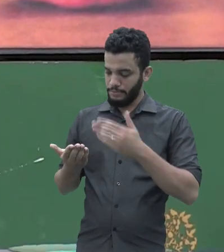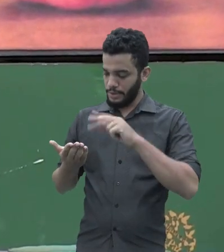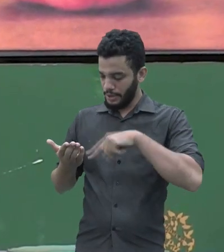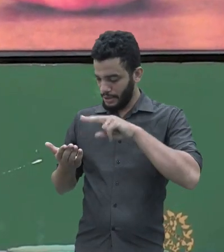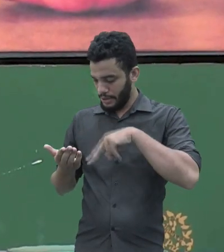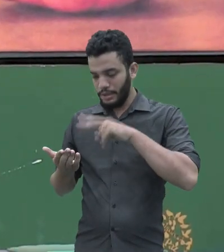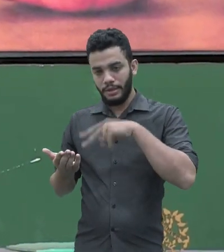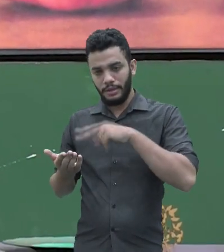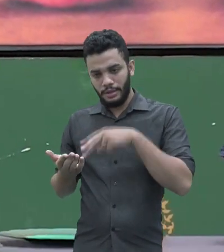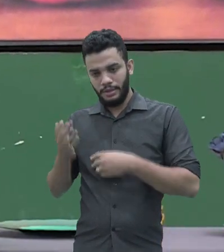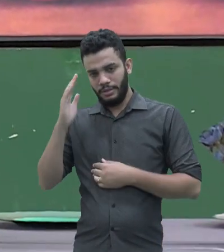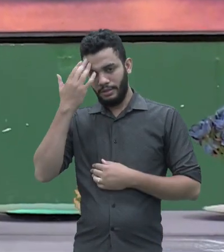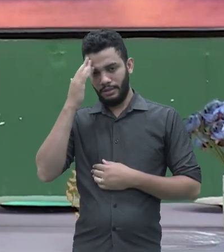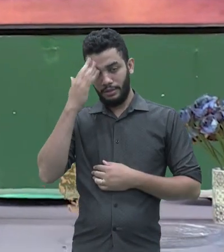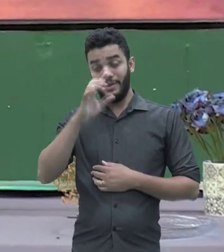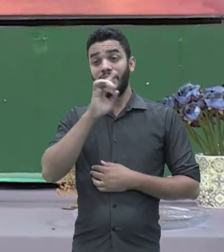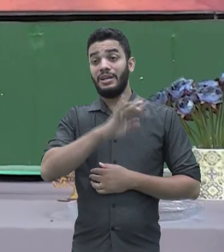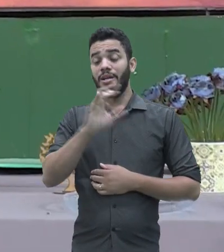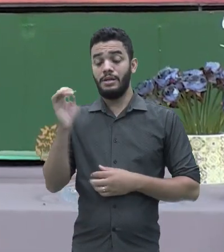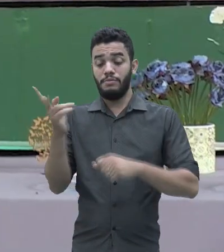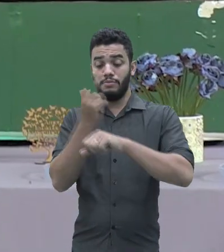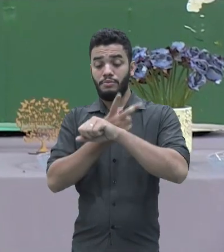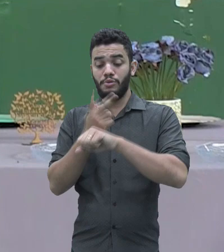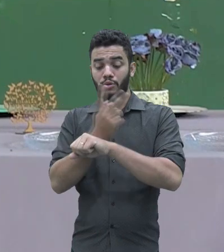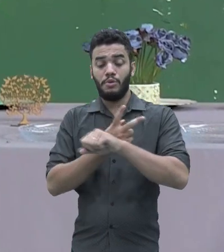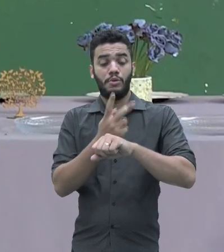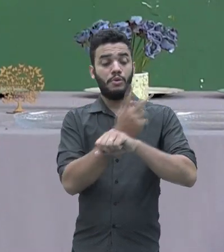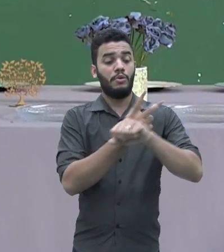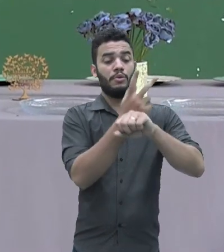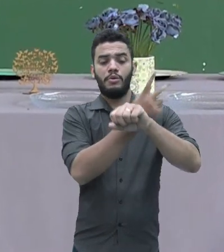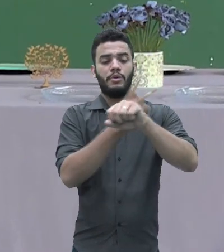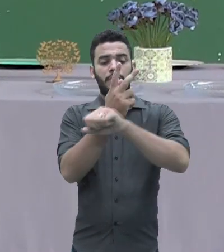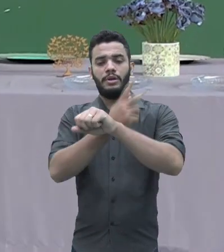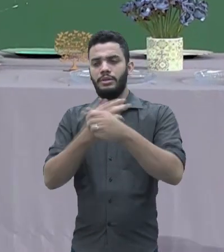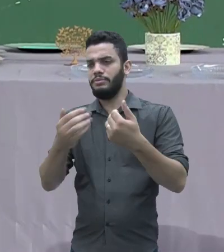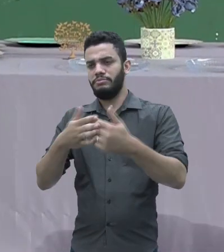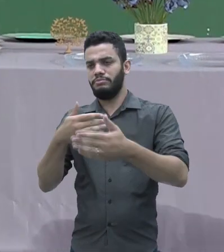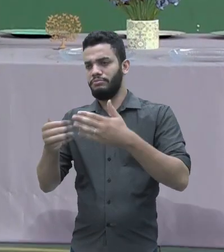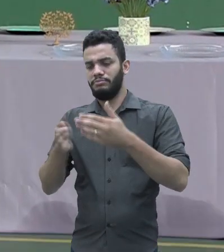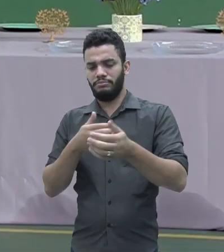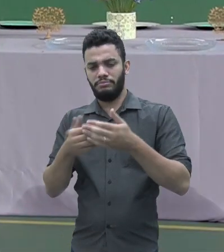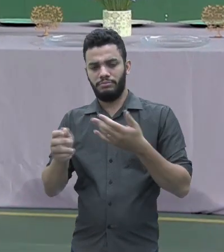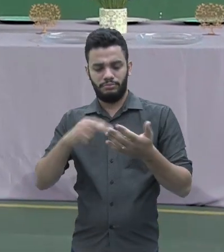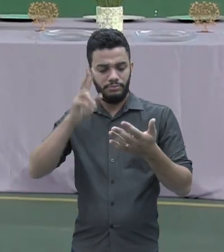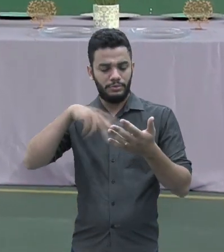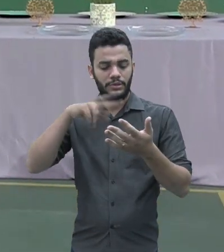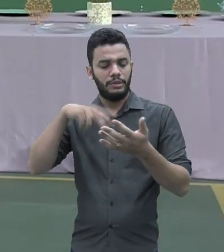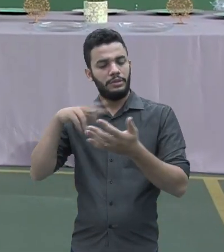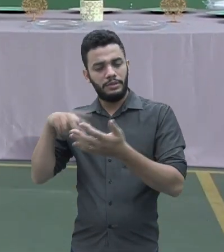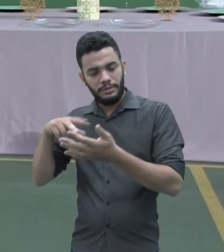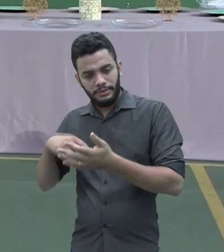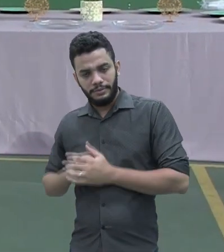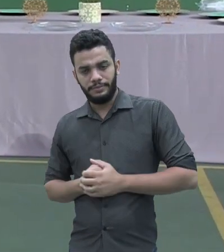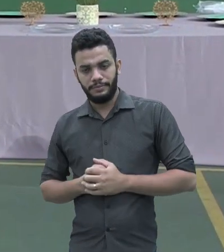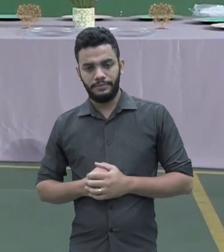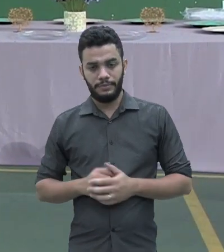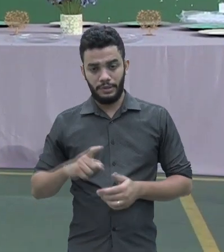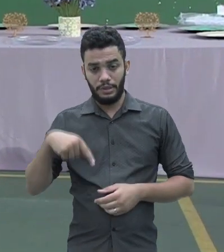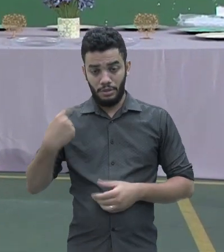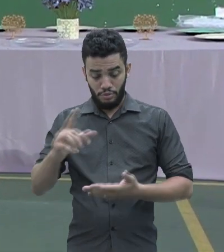tá? Cada um vem cá, escolhe, pode começar aqui, Adri. Pega e